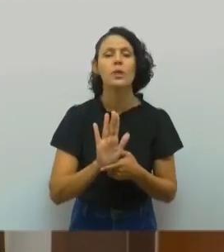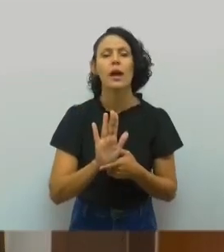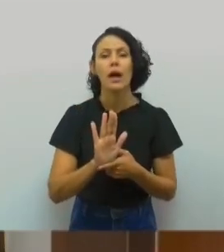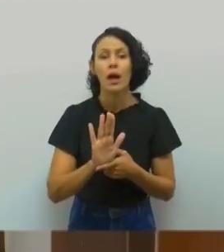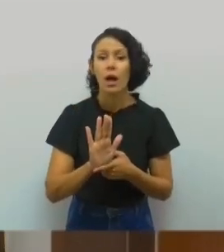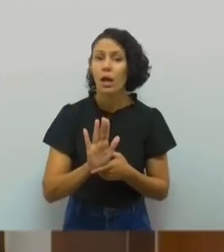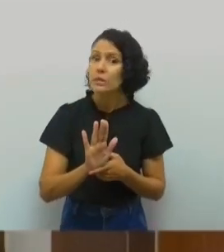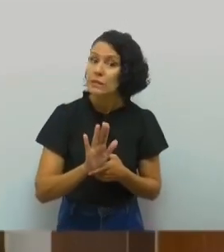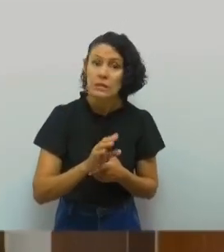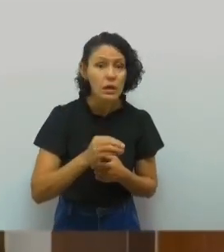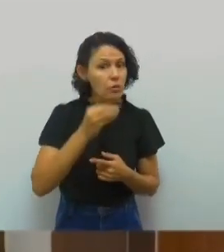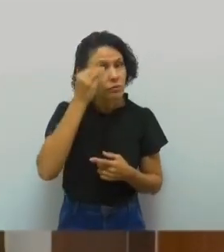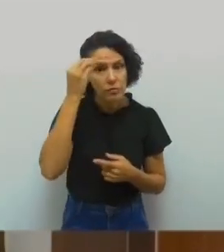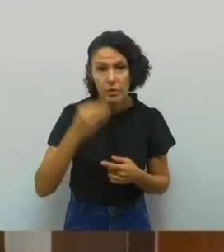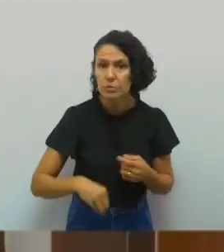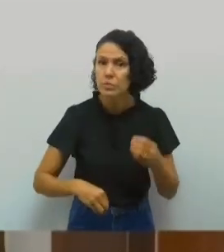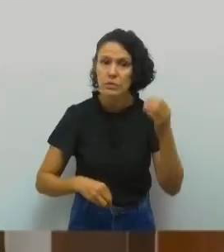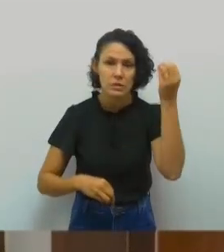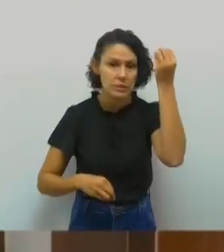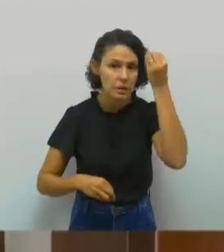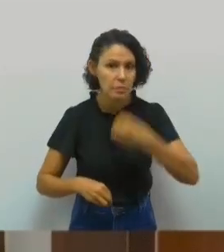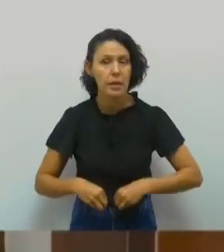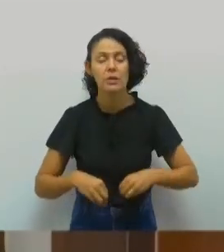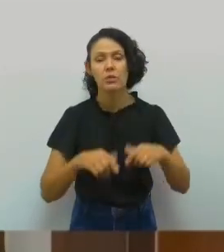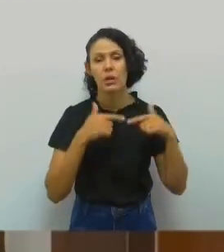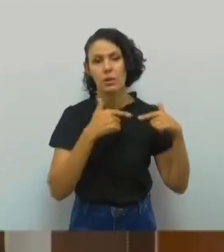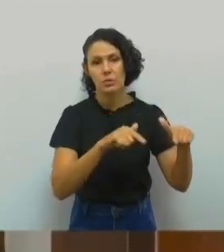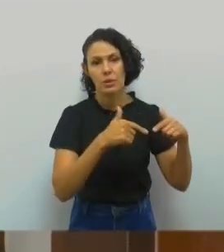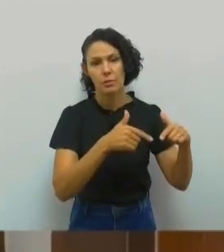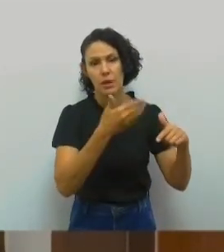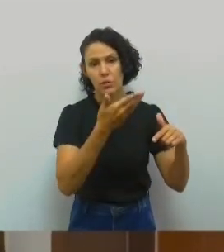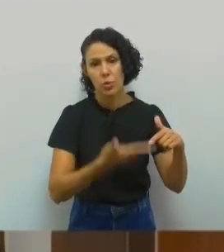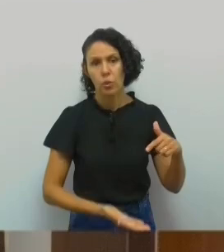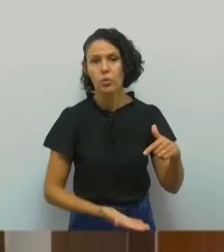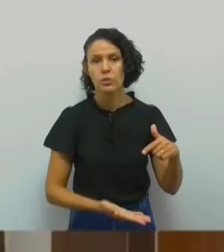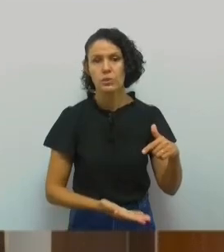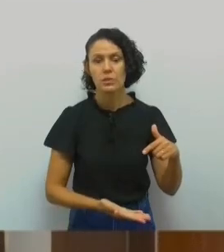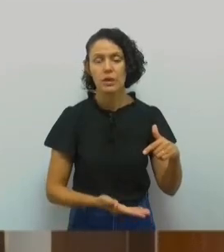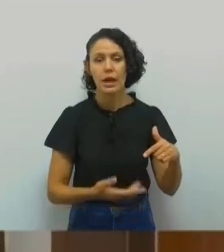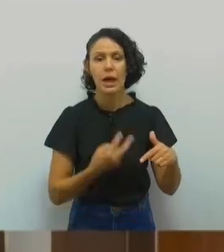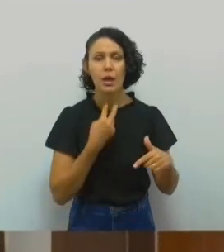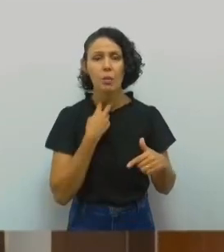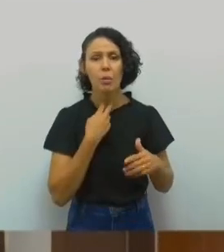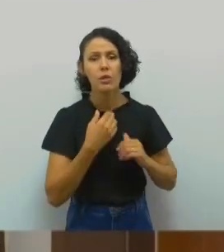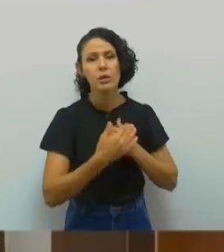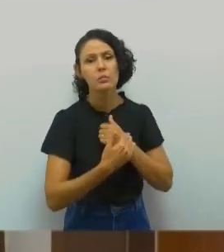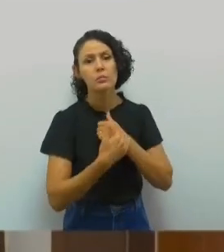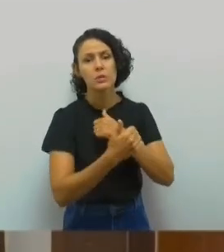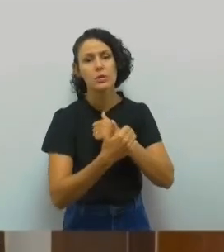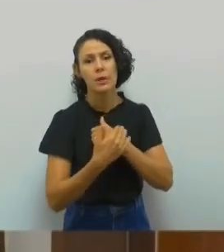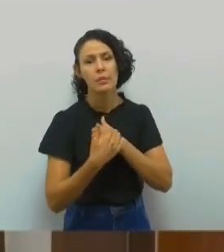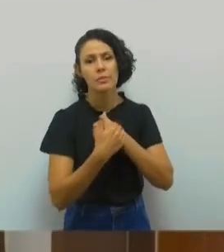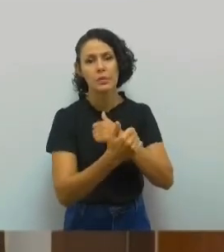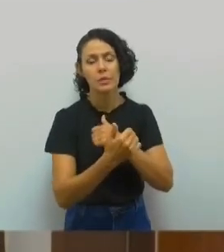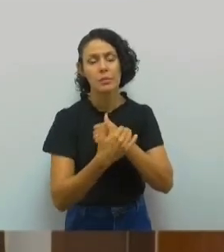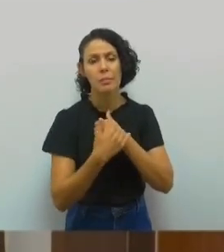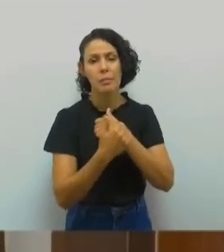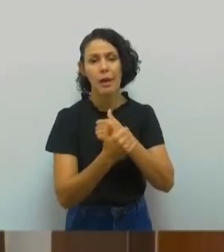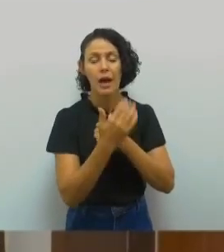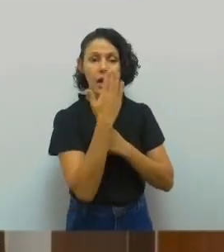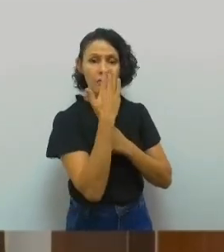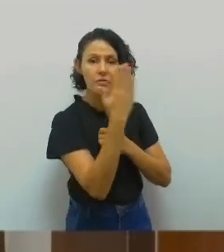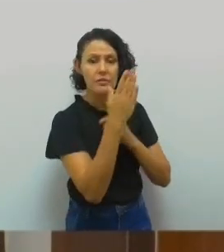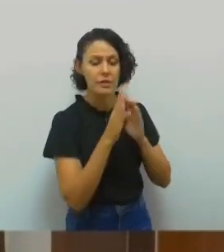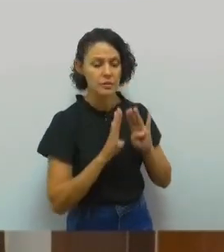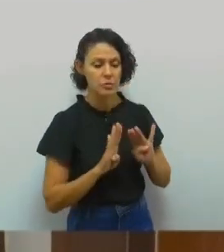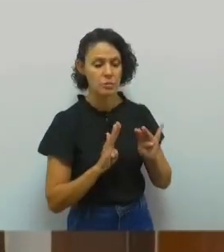vamos abandonar e nunca abandonamos os trabalhadores não adianta chamar o chapinha para fazer Piquete e frente Estaleiro que esse não é